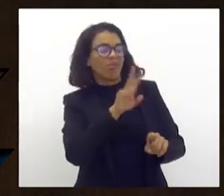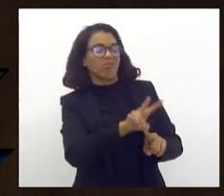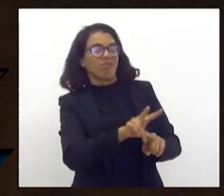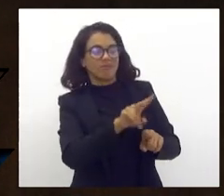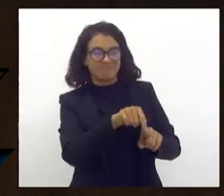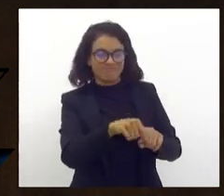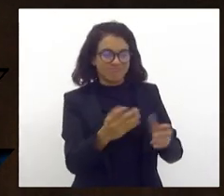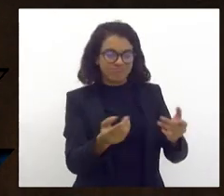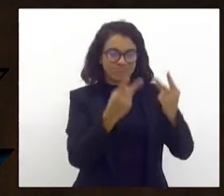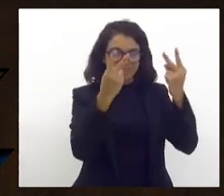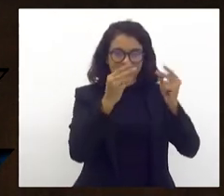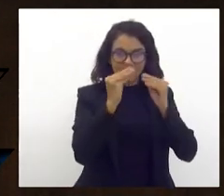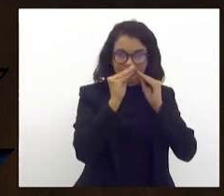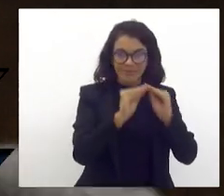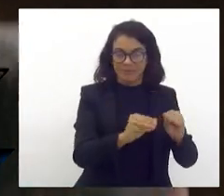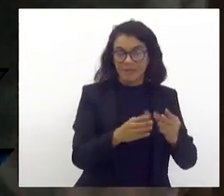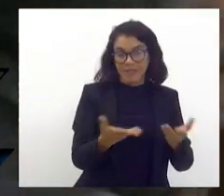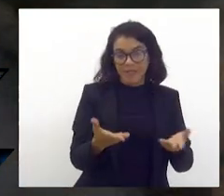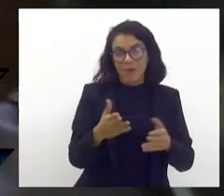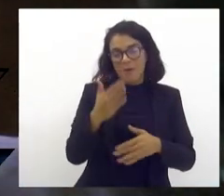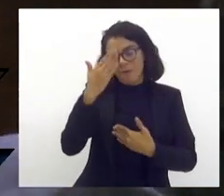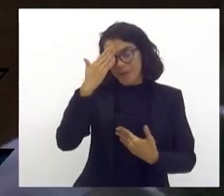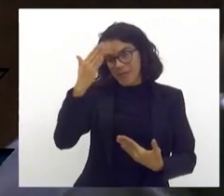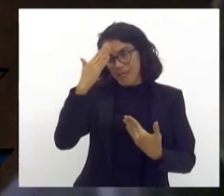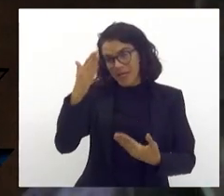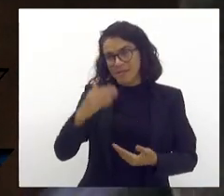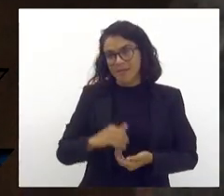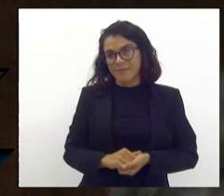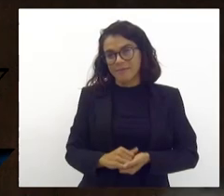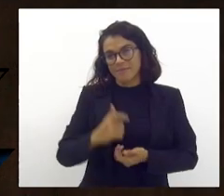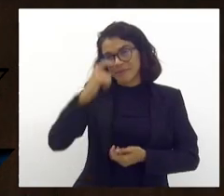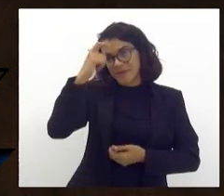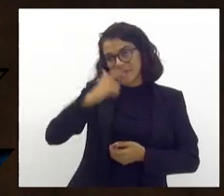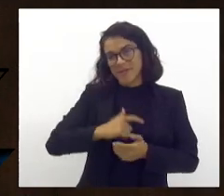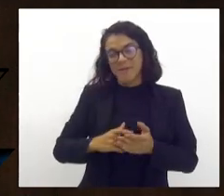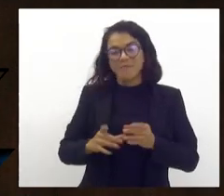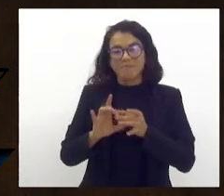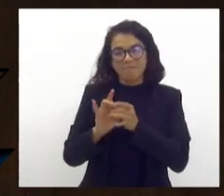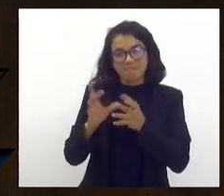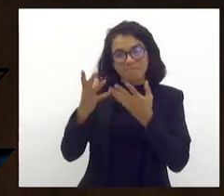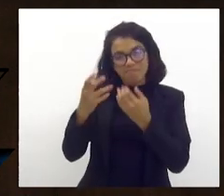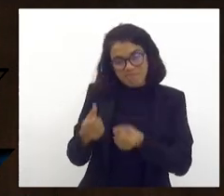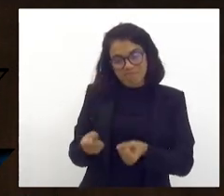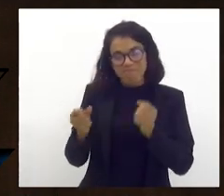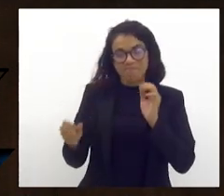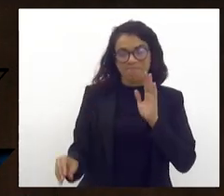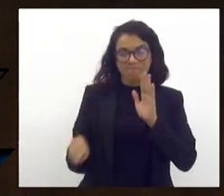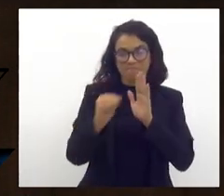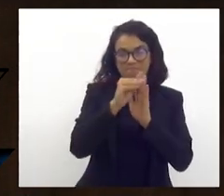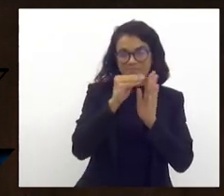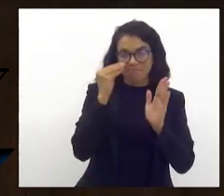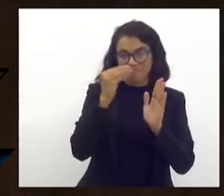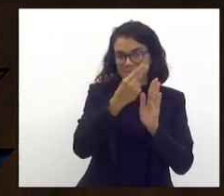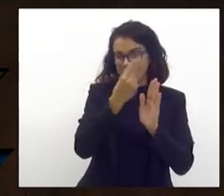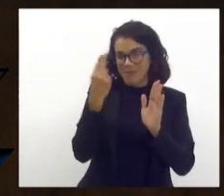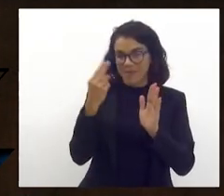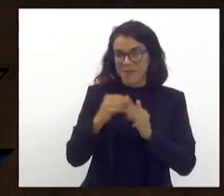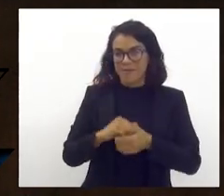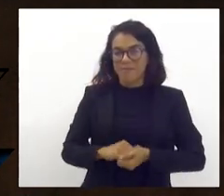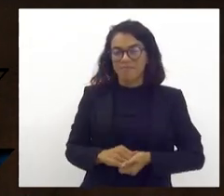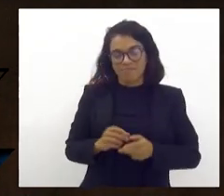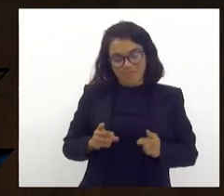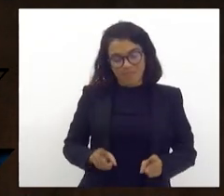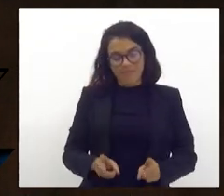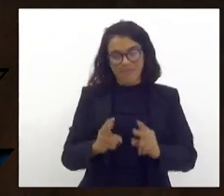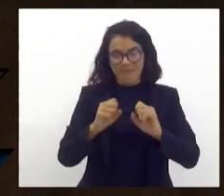Então, parabéns à deputada Marina e muito obrigada pela gentileza de ter concedido aí a coautoria. Siga em